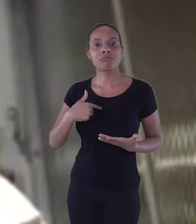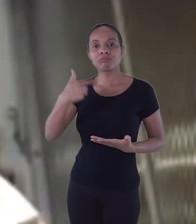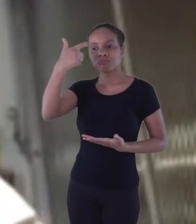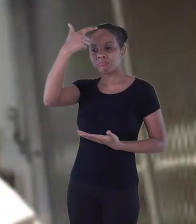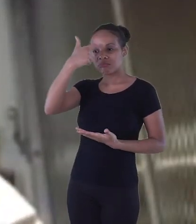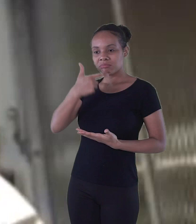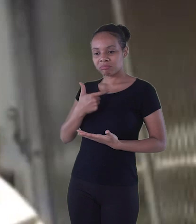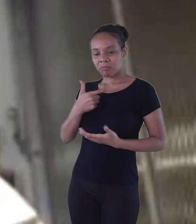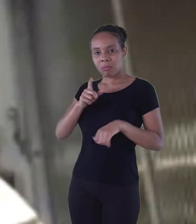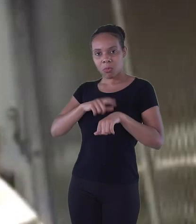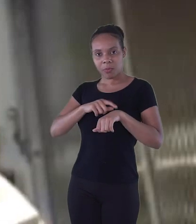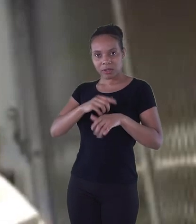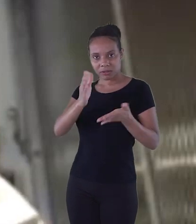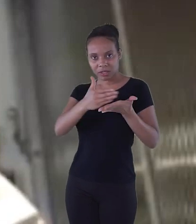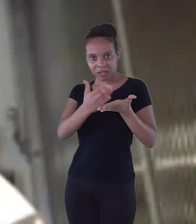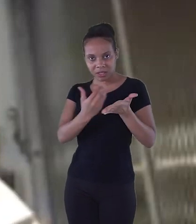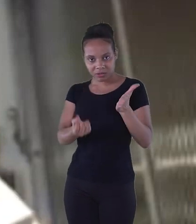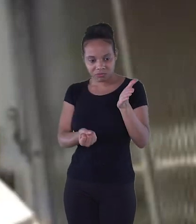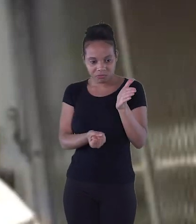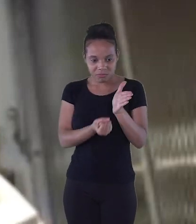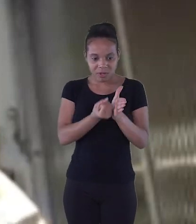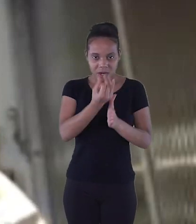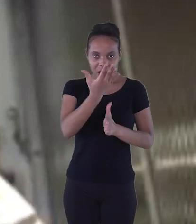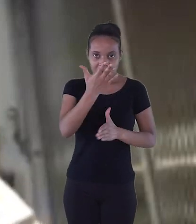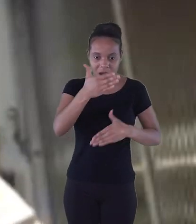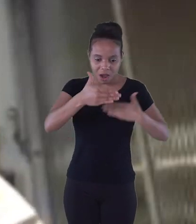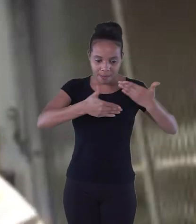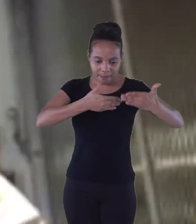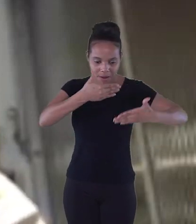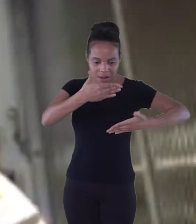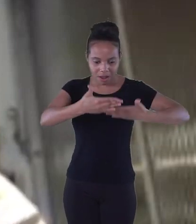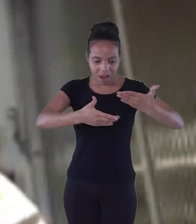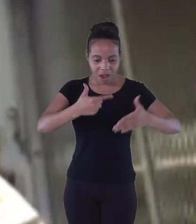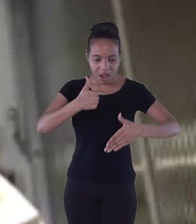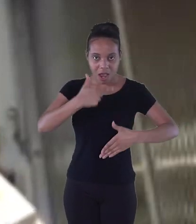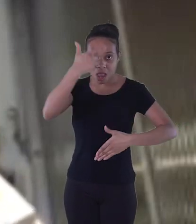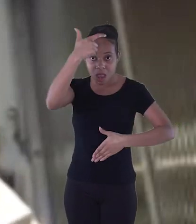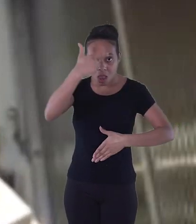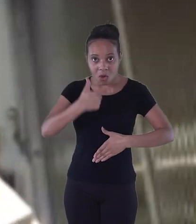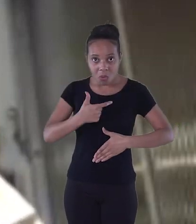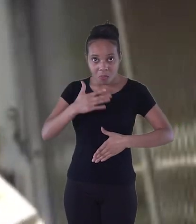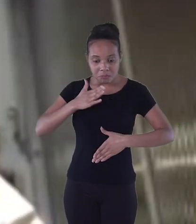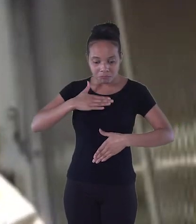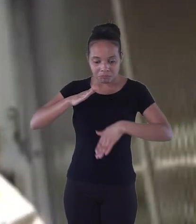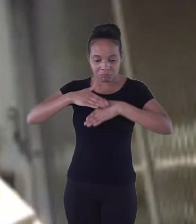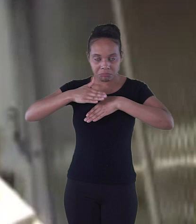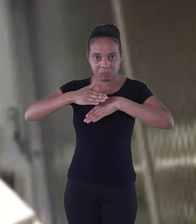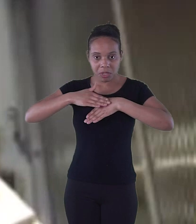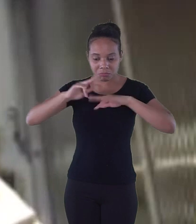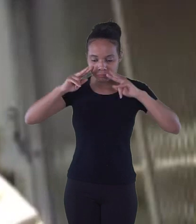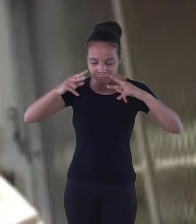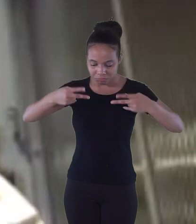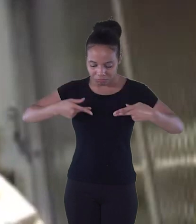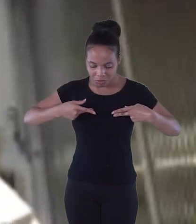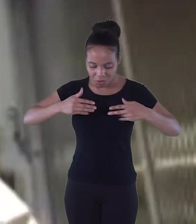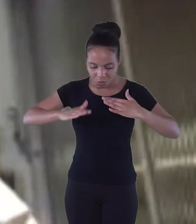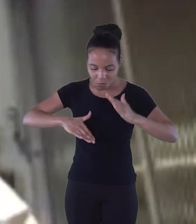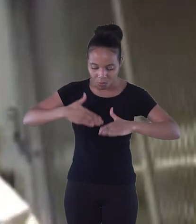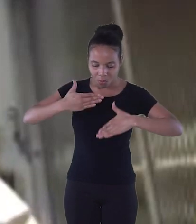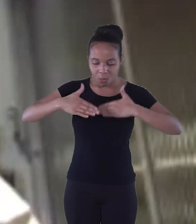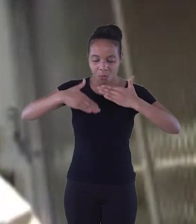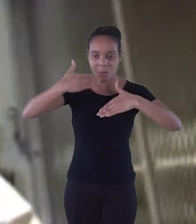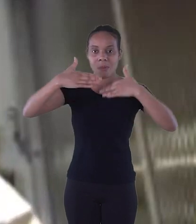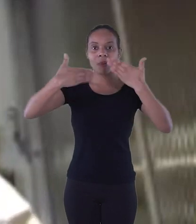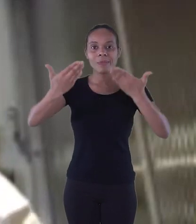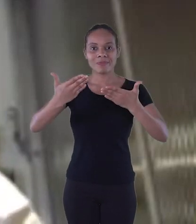vendo esse livro. A construção do livro desde dentro, assim. Eu acredito que todo mundo que entrar em contato, seja negro ou não, vai